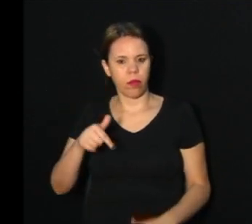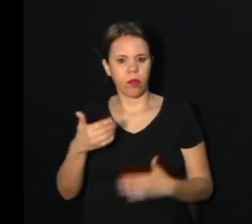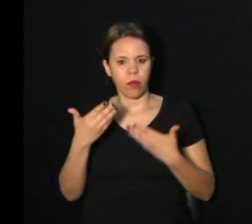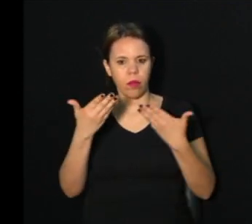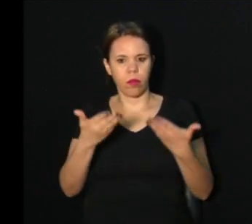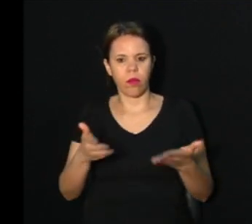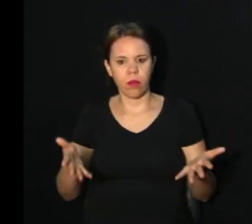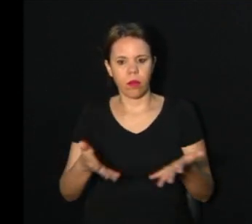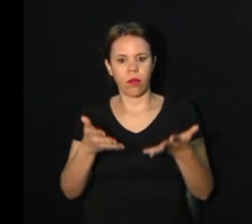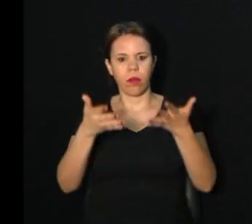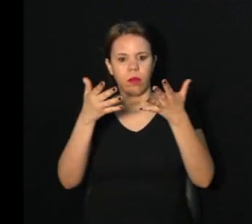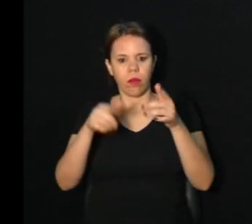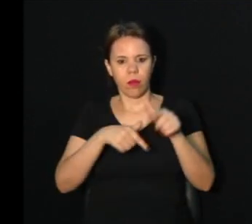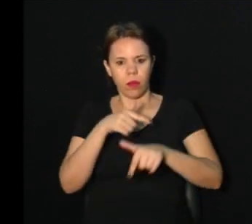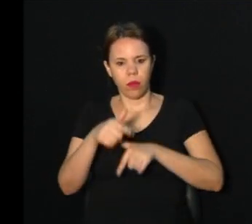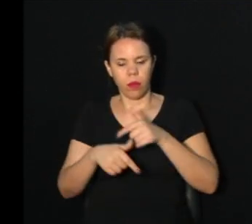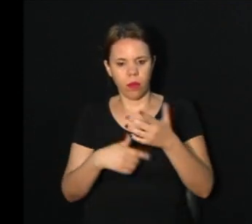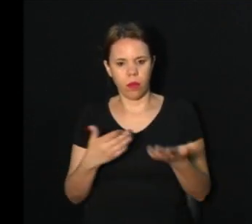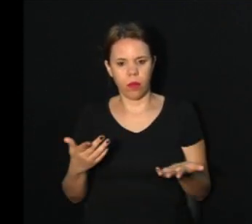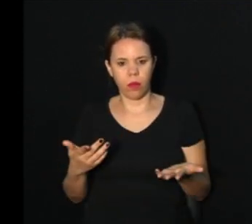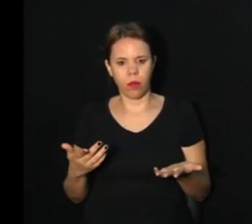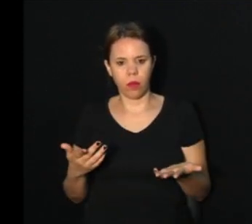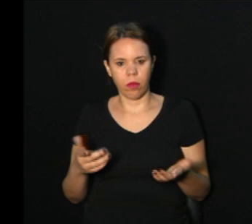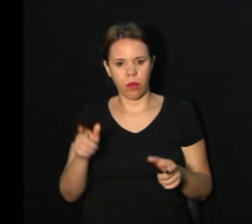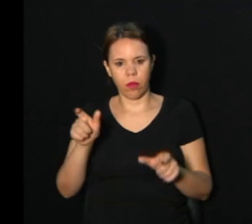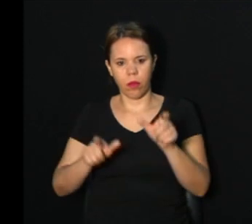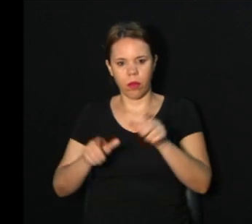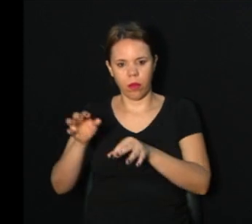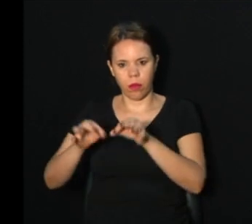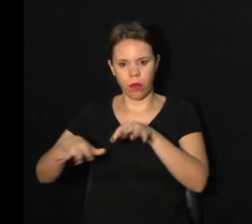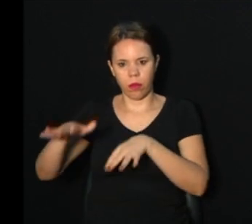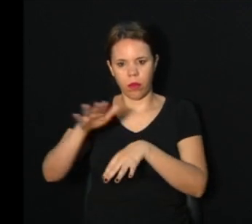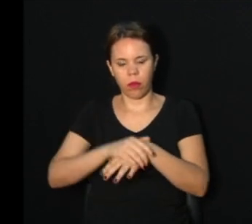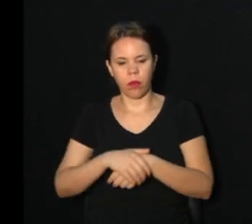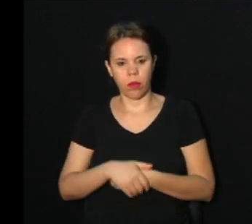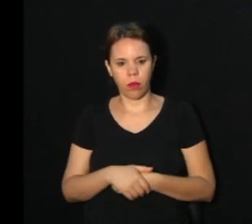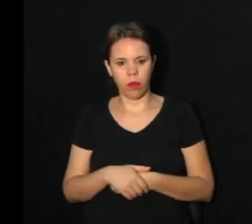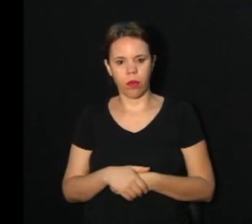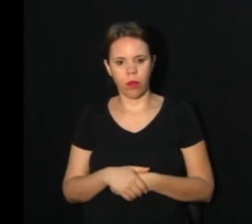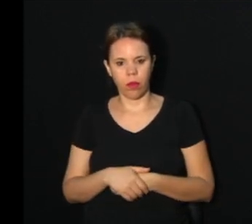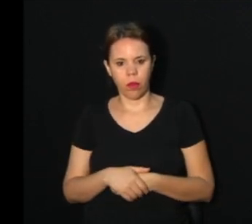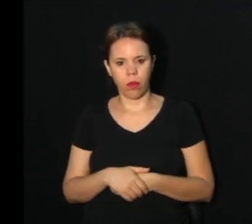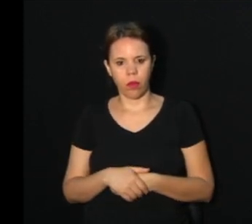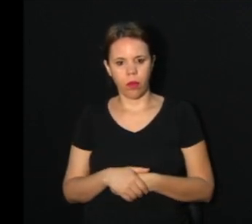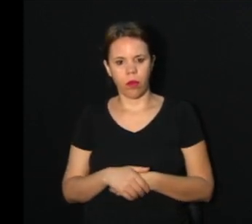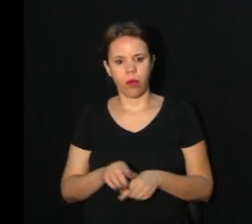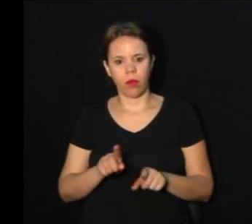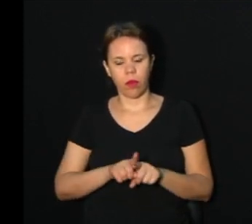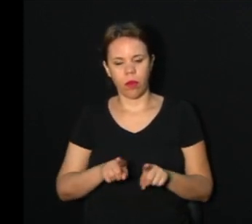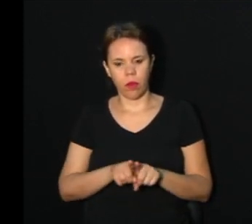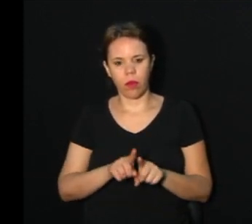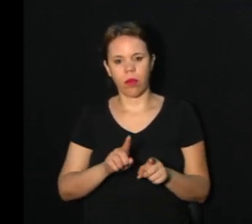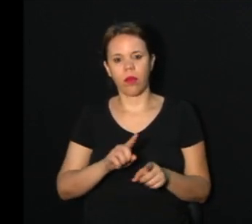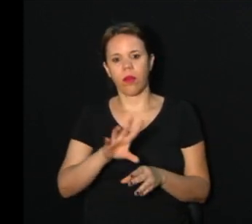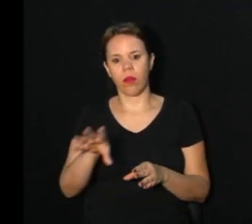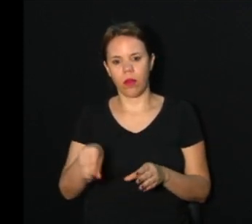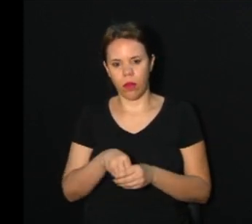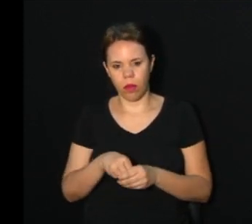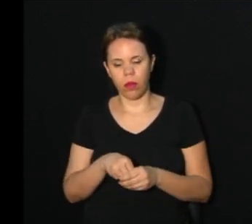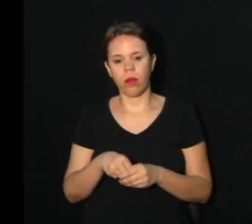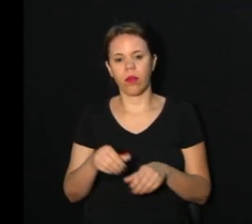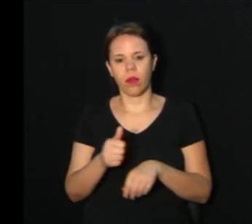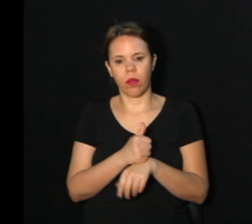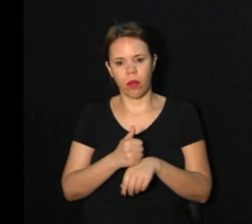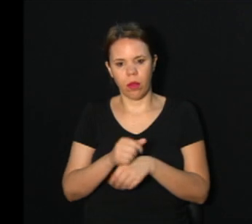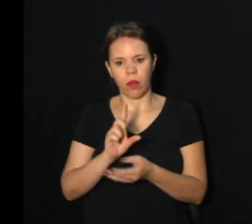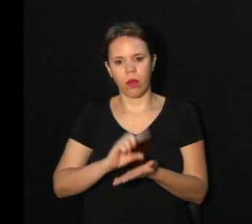de incentivo à produtividade dos procuradores. O enquadramento na carreira do procurador nos termos do artigo 35,